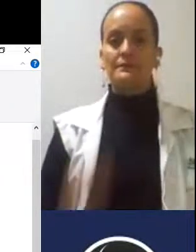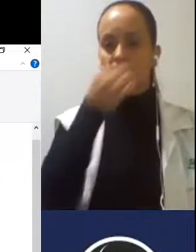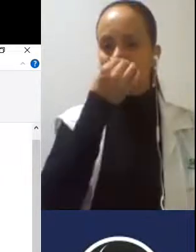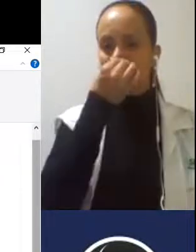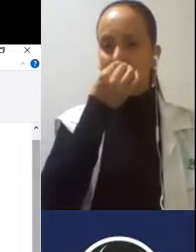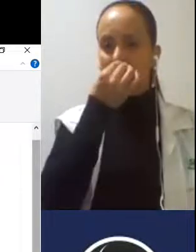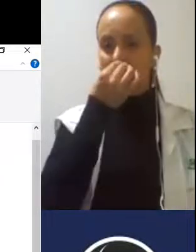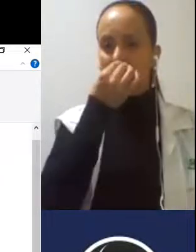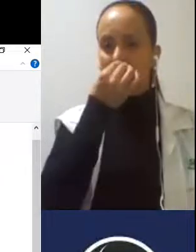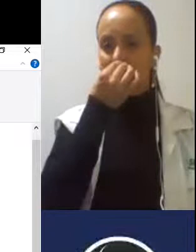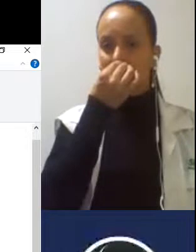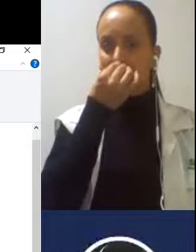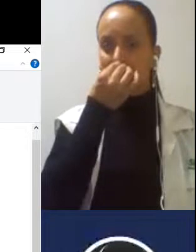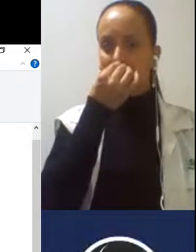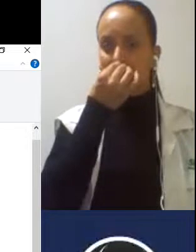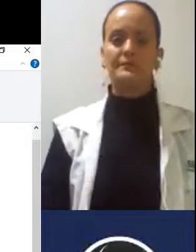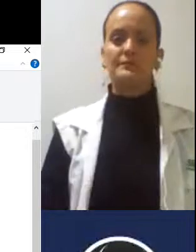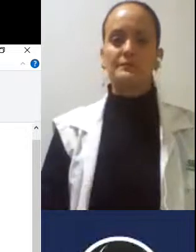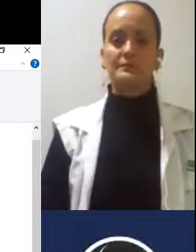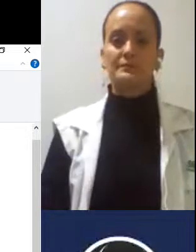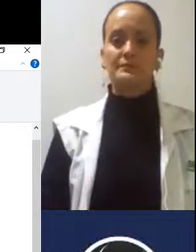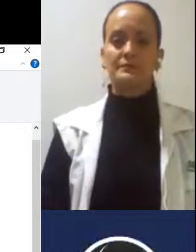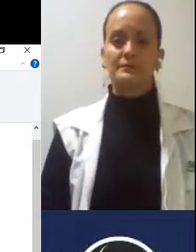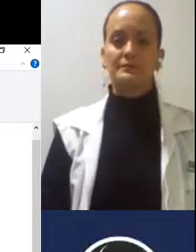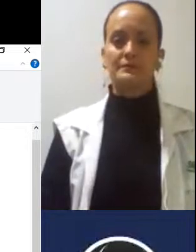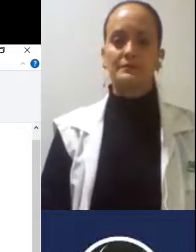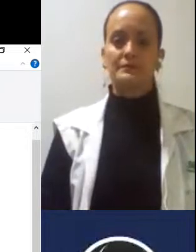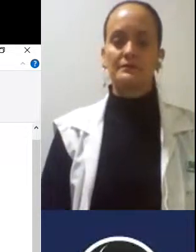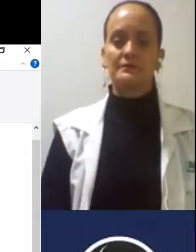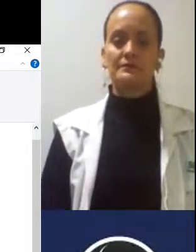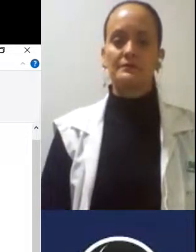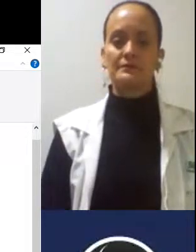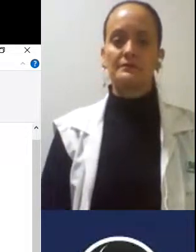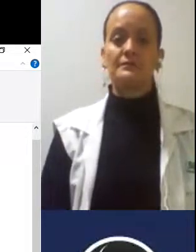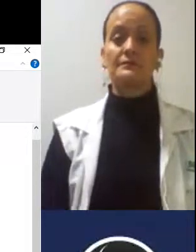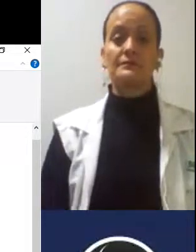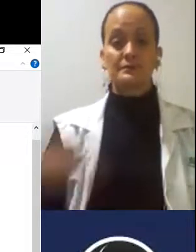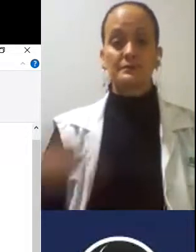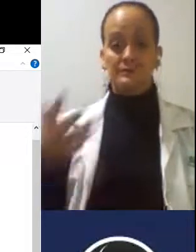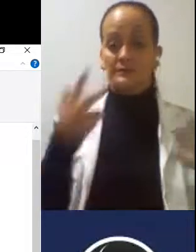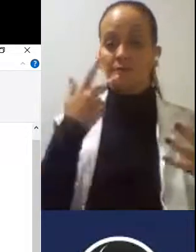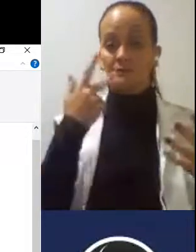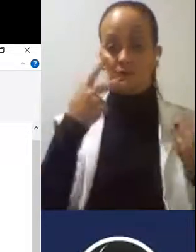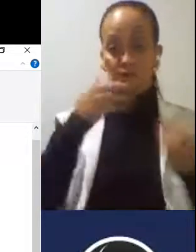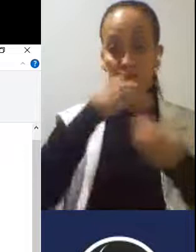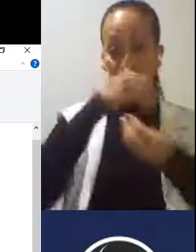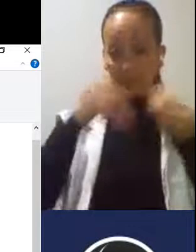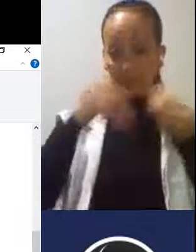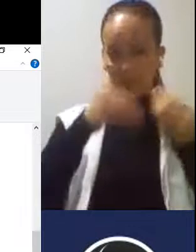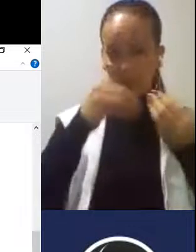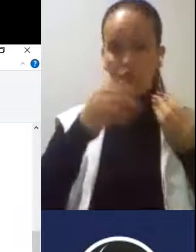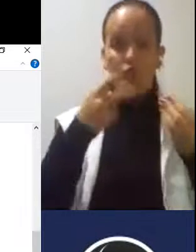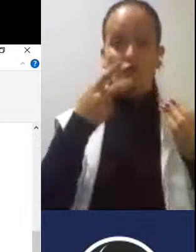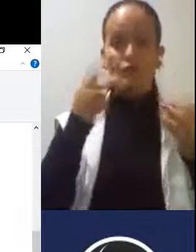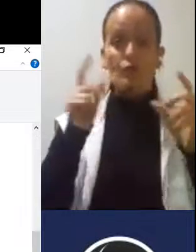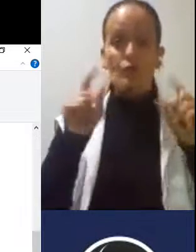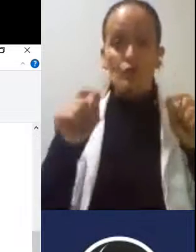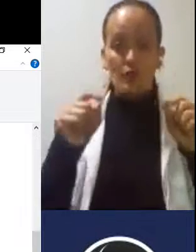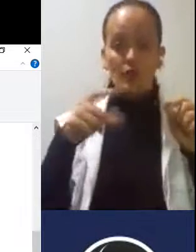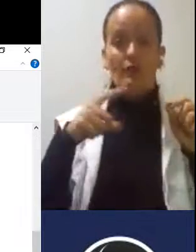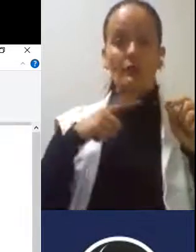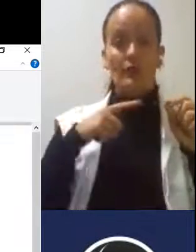Tá, aqui ó, a gente tem um circuito misto. Comentei com vocês que no circuito misto a gente tem ligação tanto em série quanto em